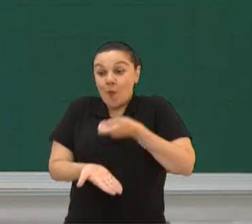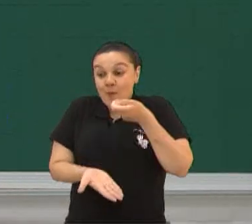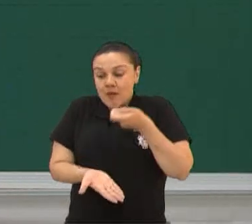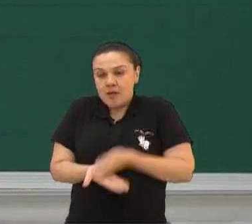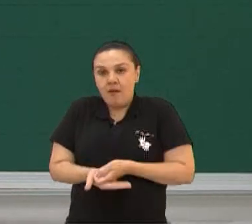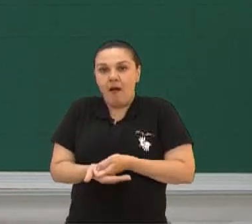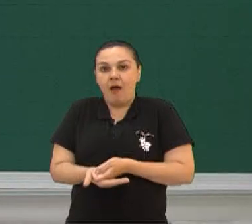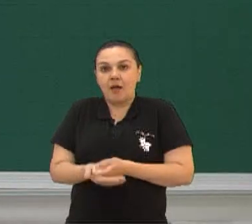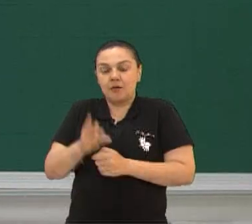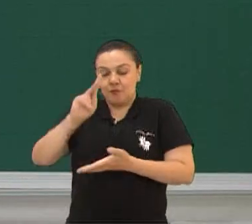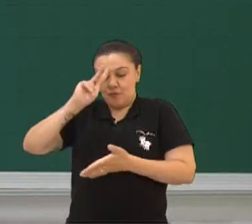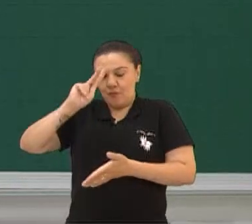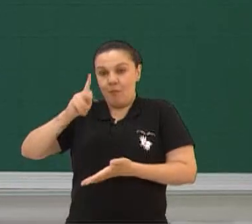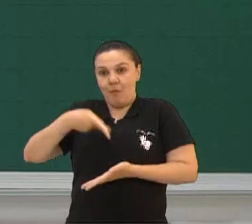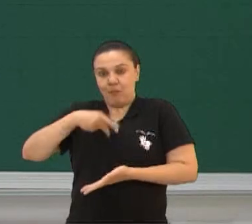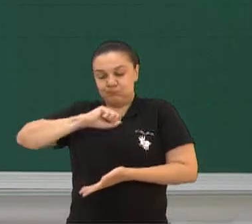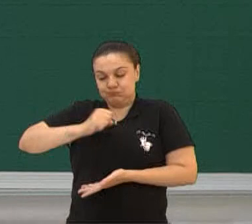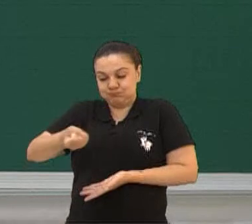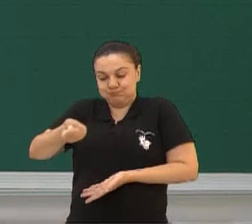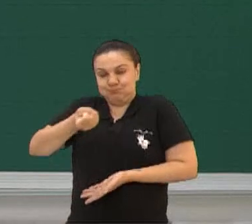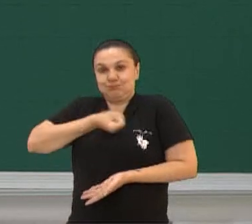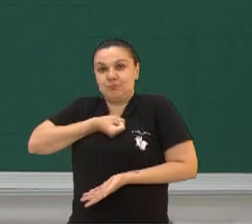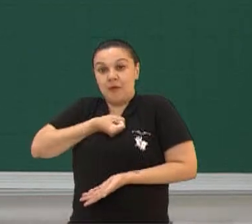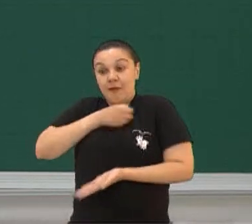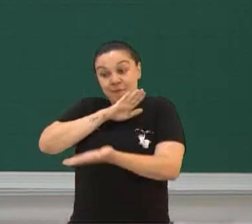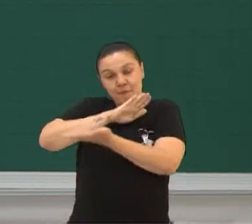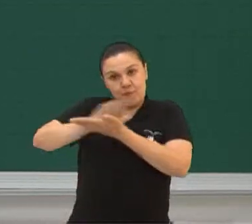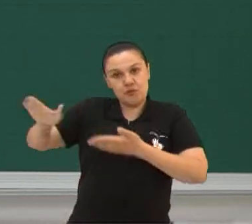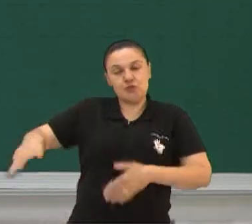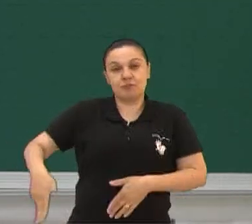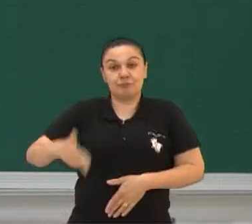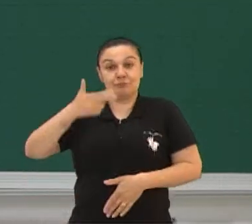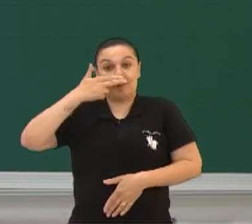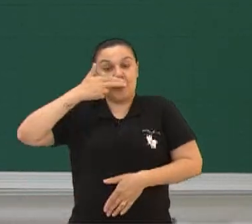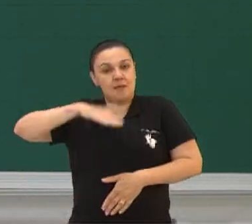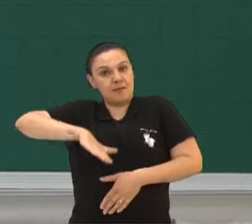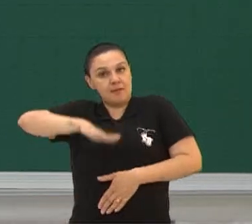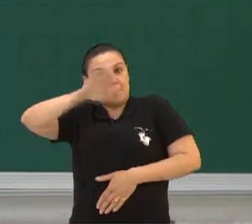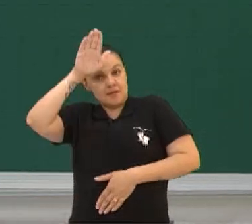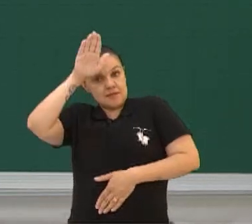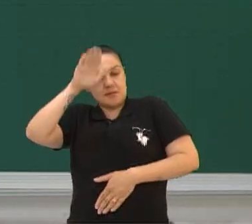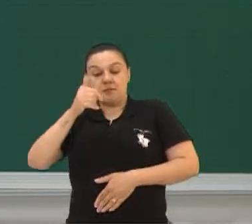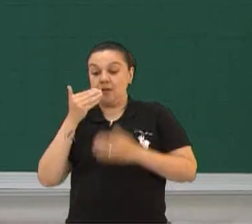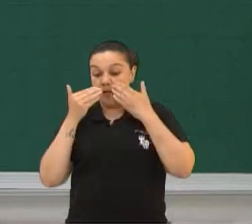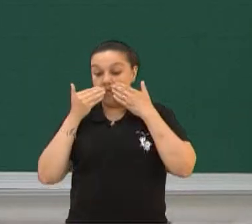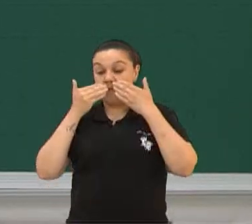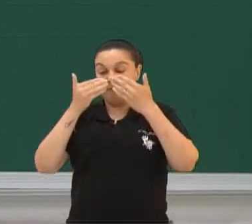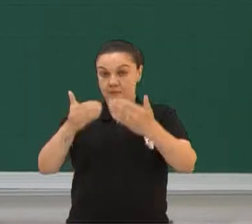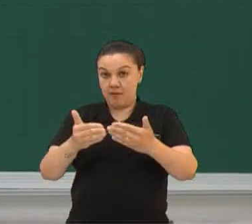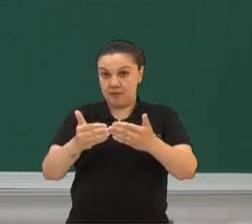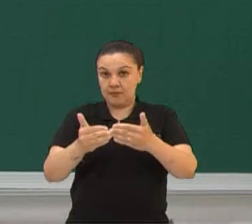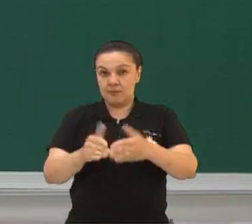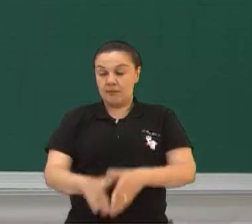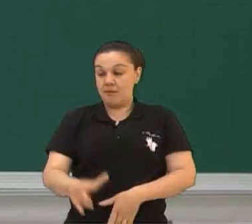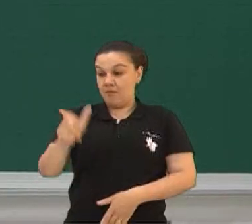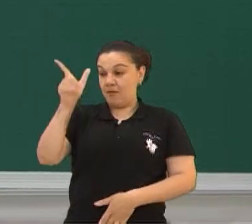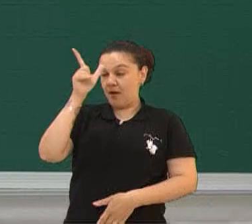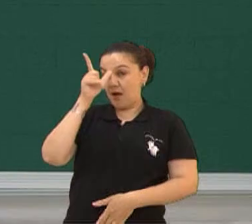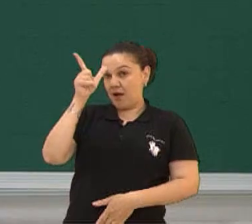né, professor? Estava fugindo do regime nazista e entre a fronteira da França e da Alemanha, né, ele foi